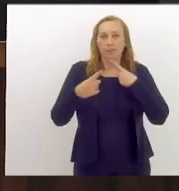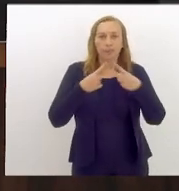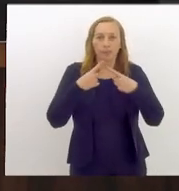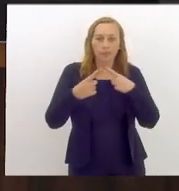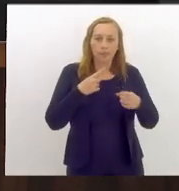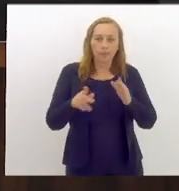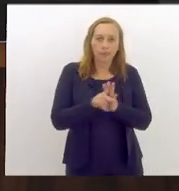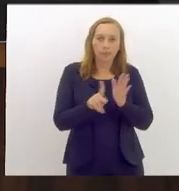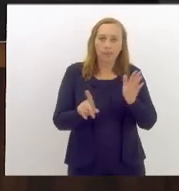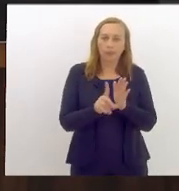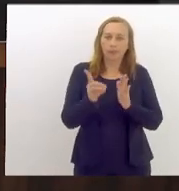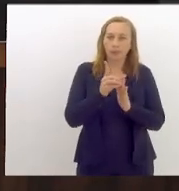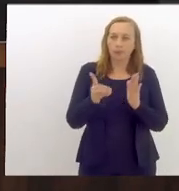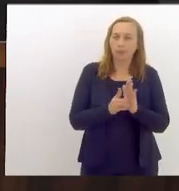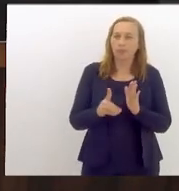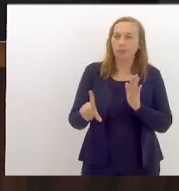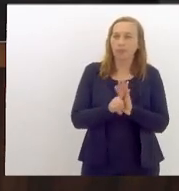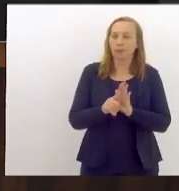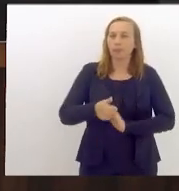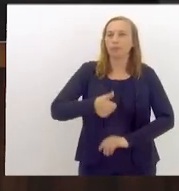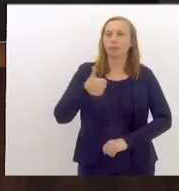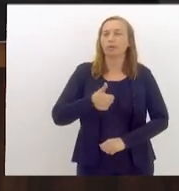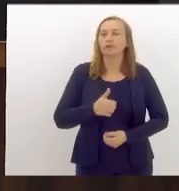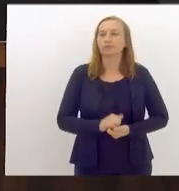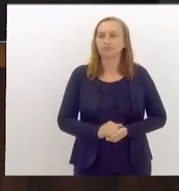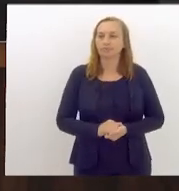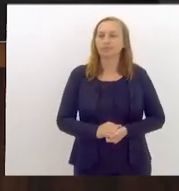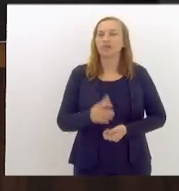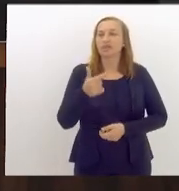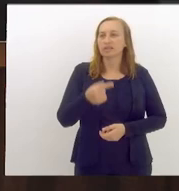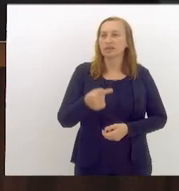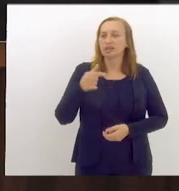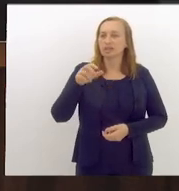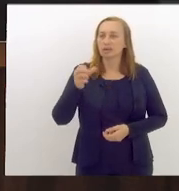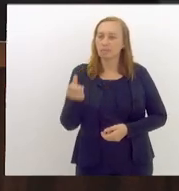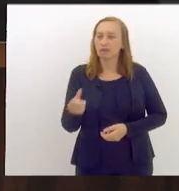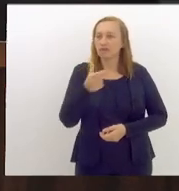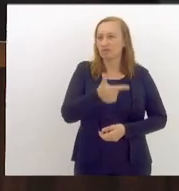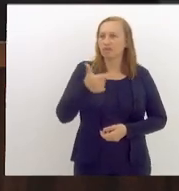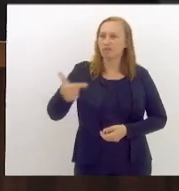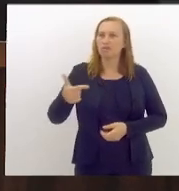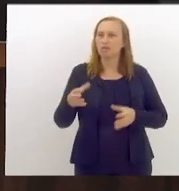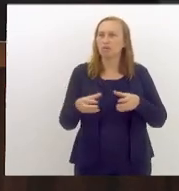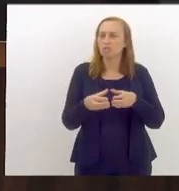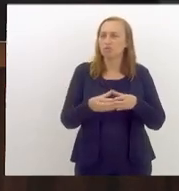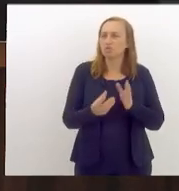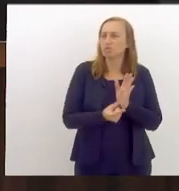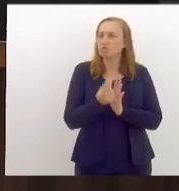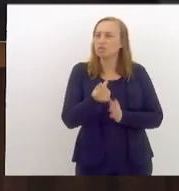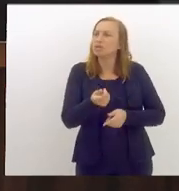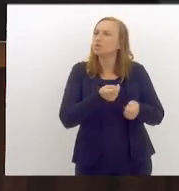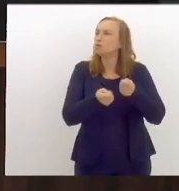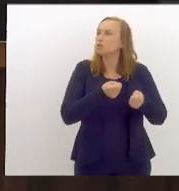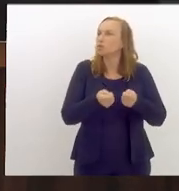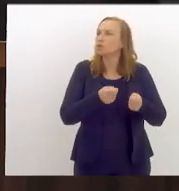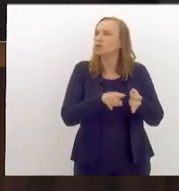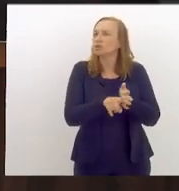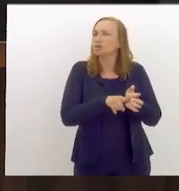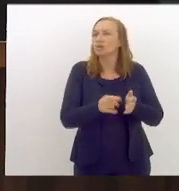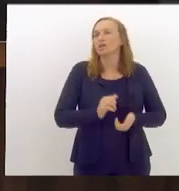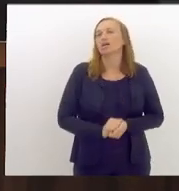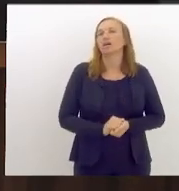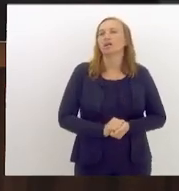única projeto decreto legislativo número 76 de 22 de autoriza comissão de orçamento e controle